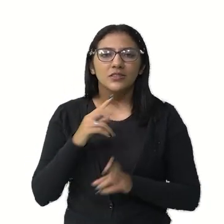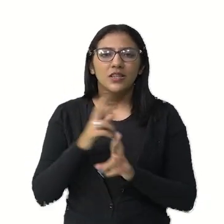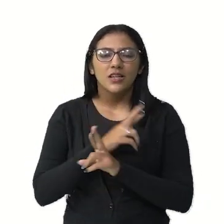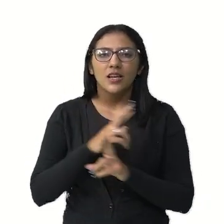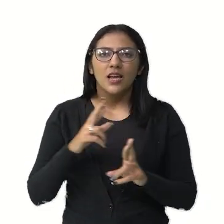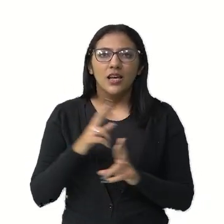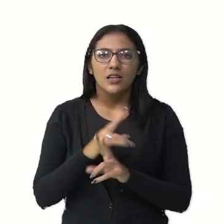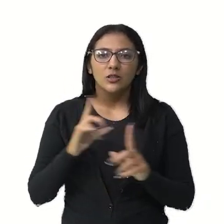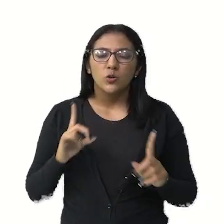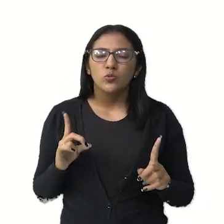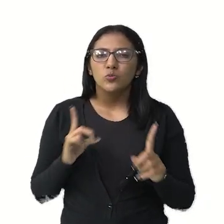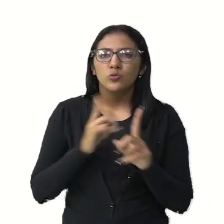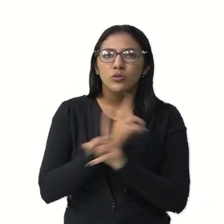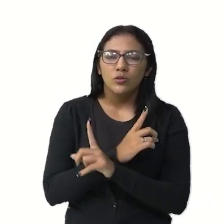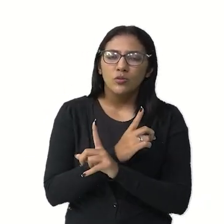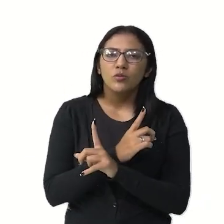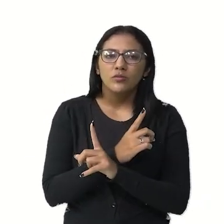inversamente